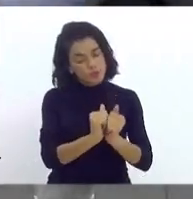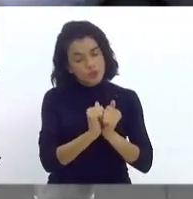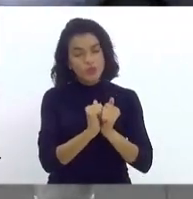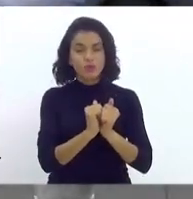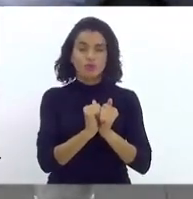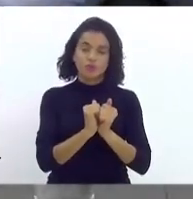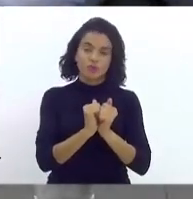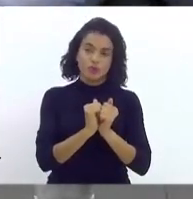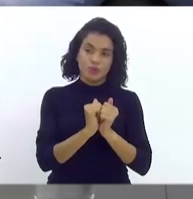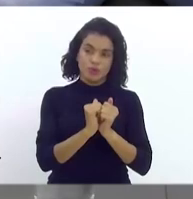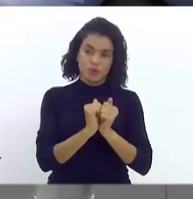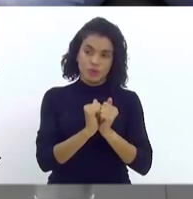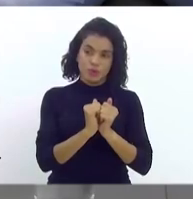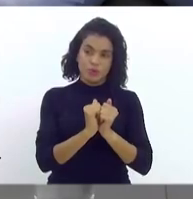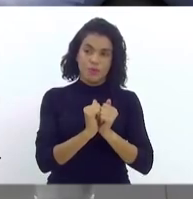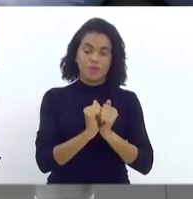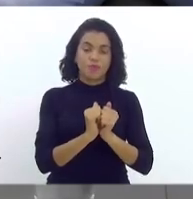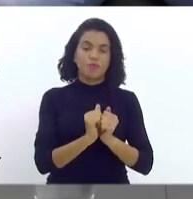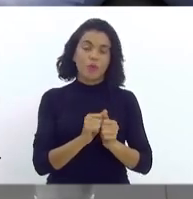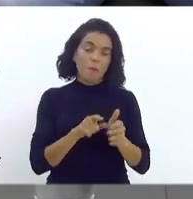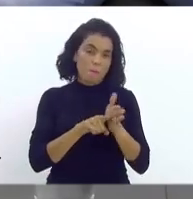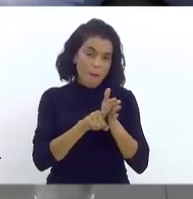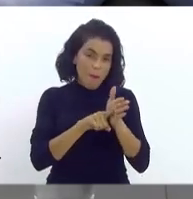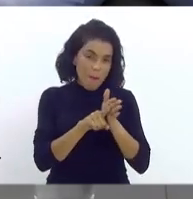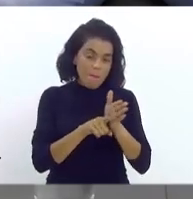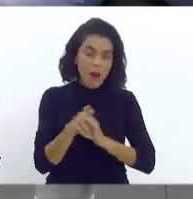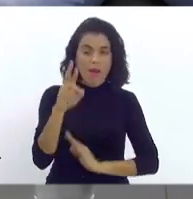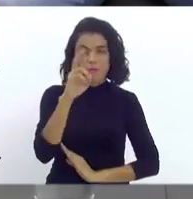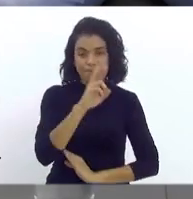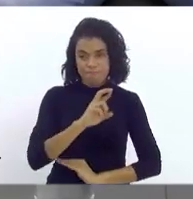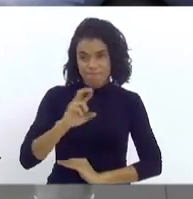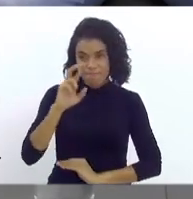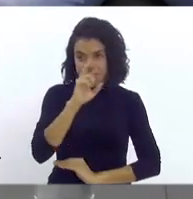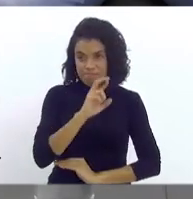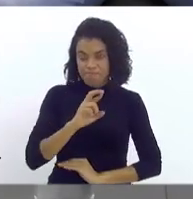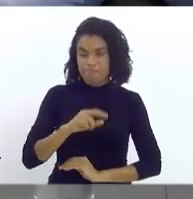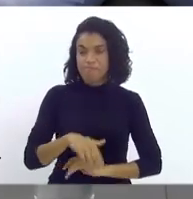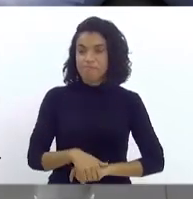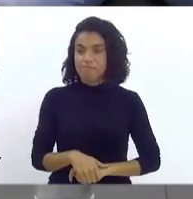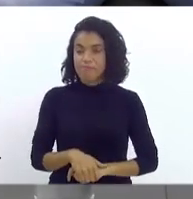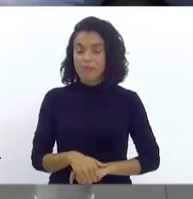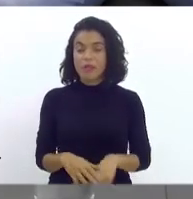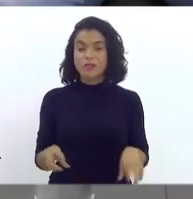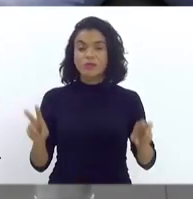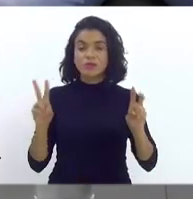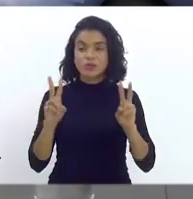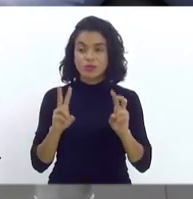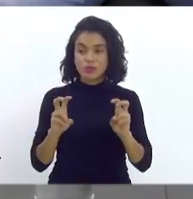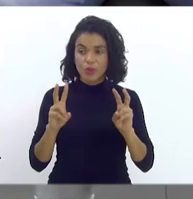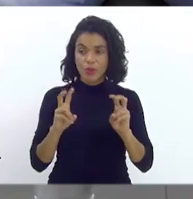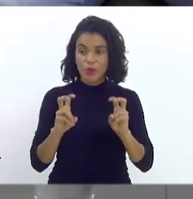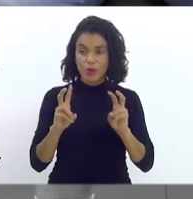todos os órgãos com a nossa perícia, né? Em relação